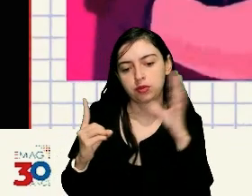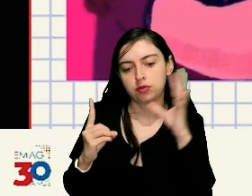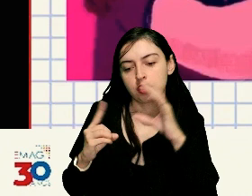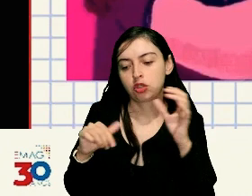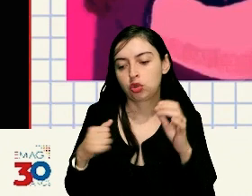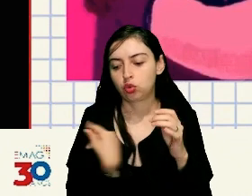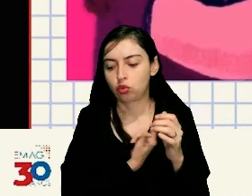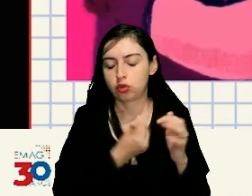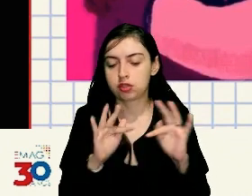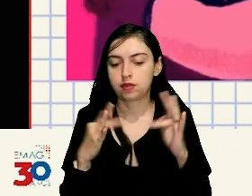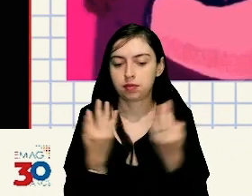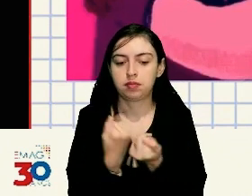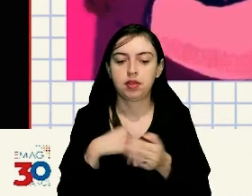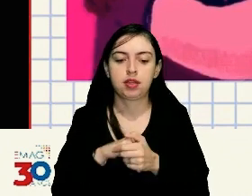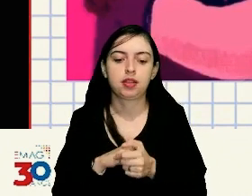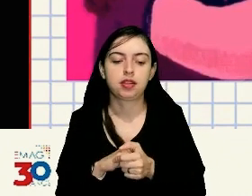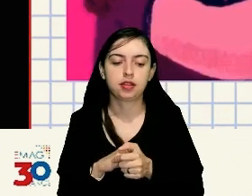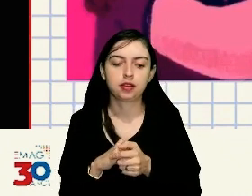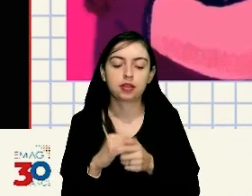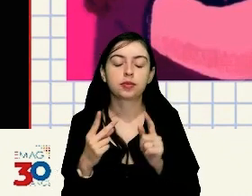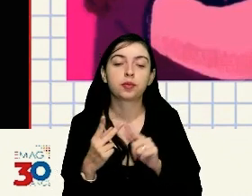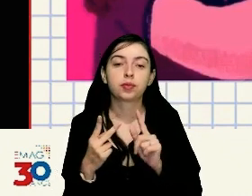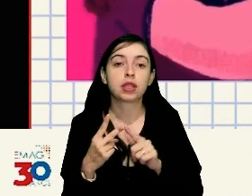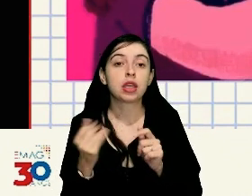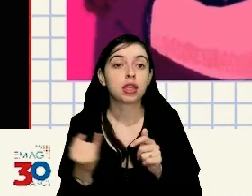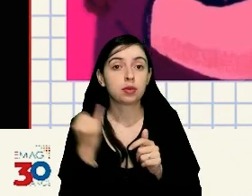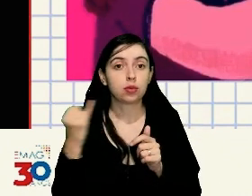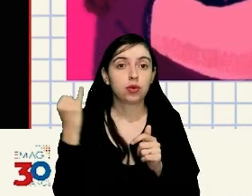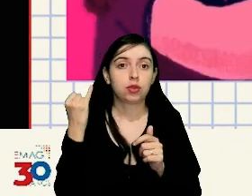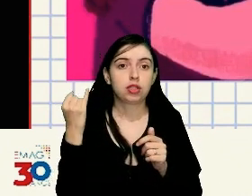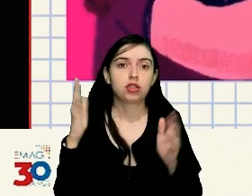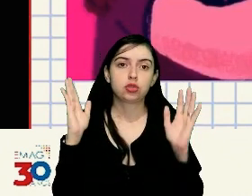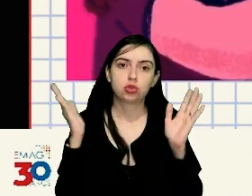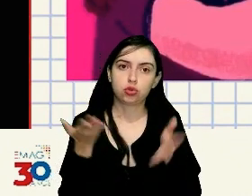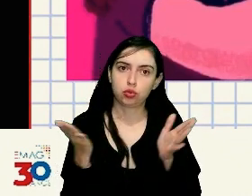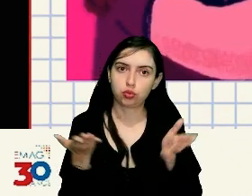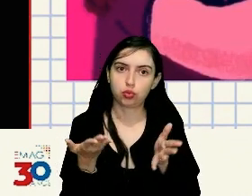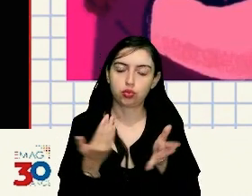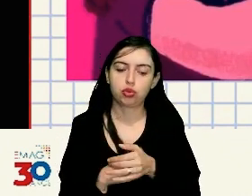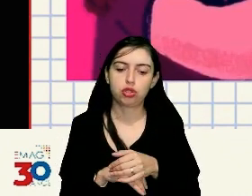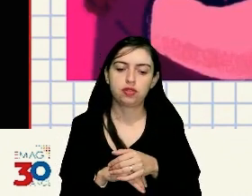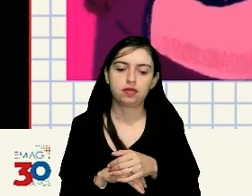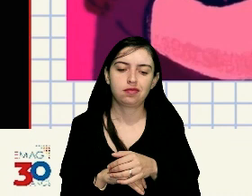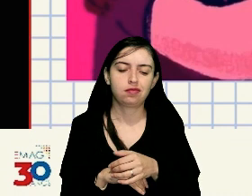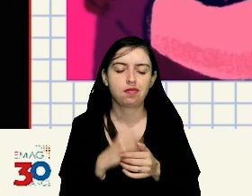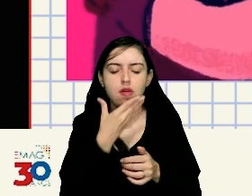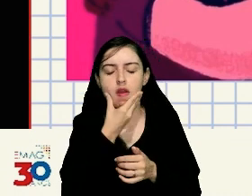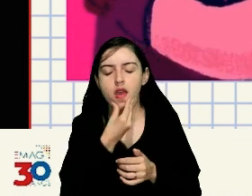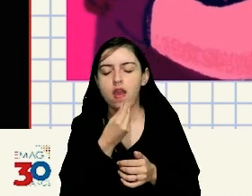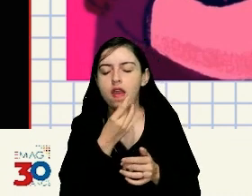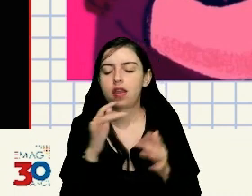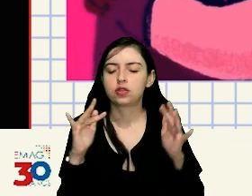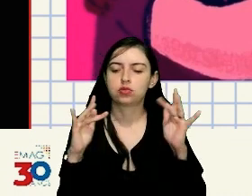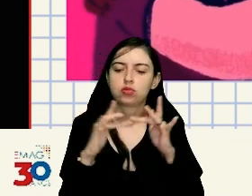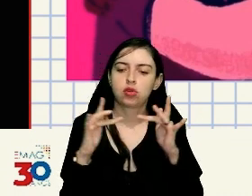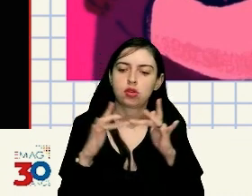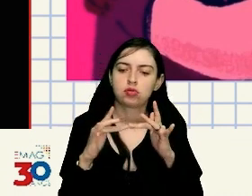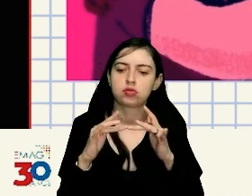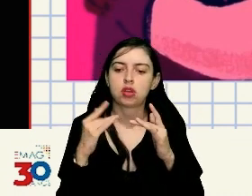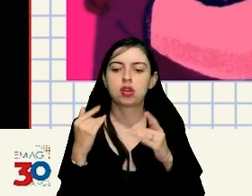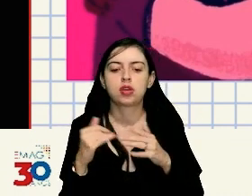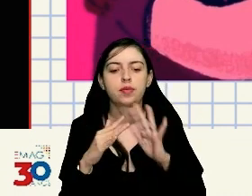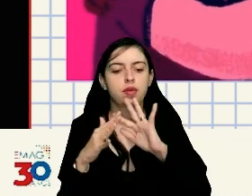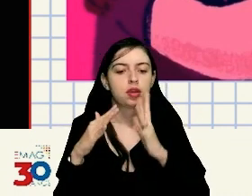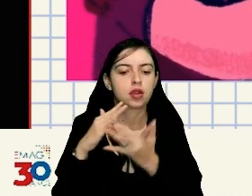coisa extremamente importante, até hoje, vários homens entram em contato comigo pelas nossas redes sociais e falam